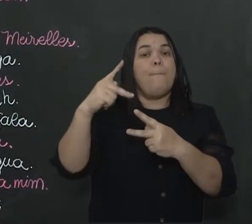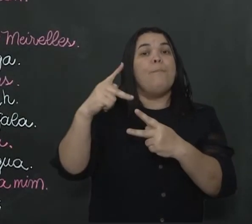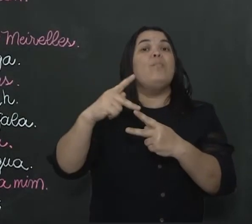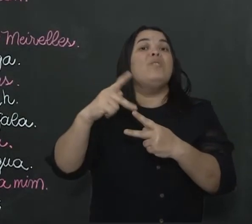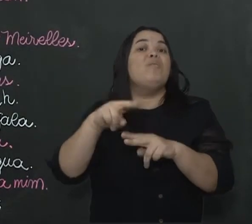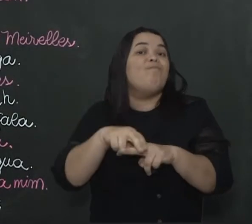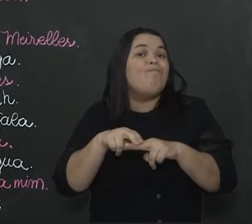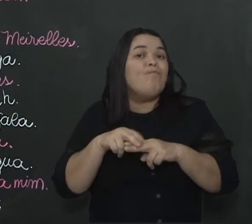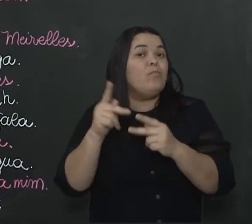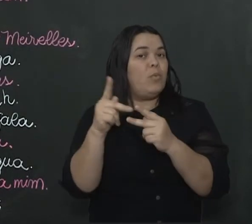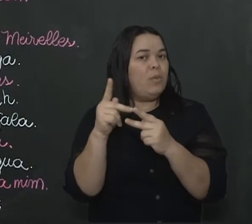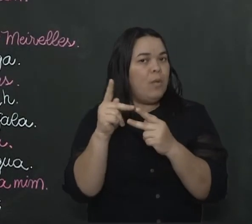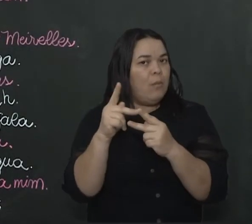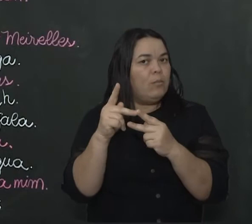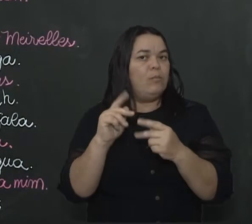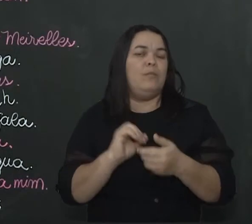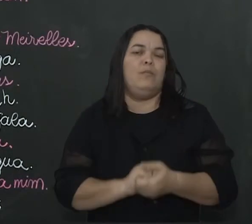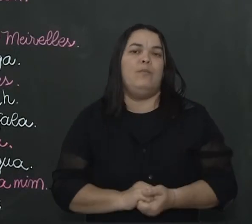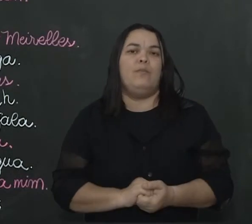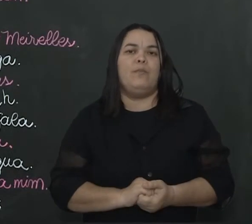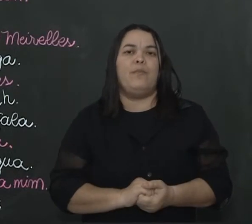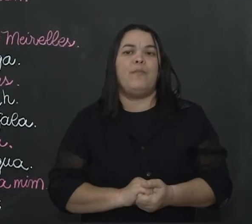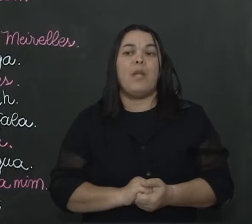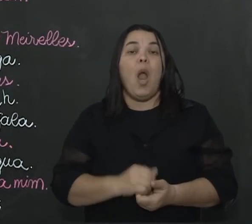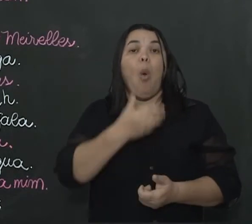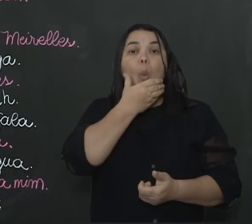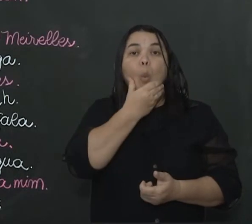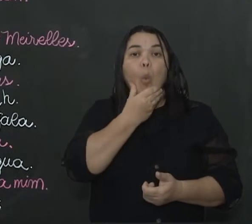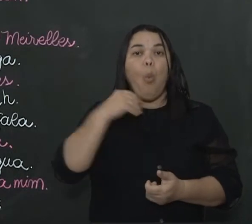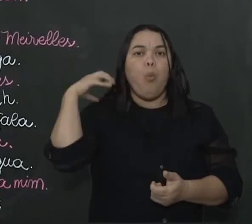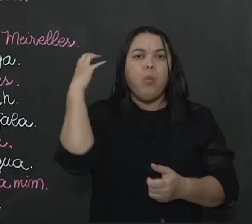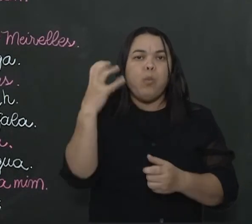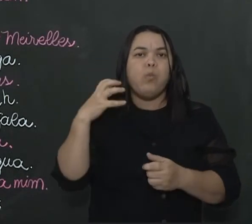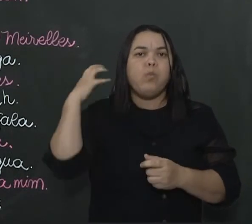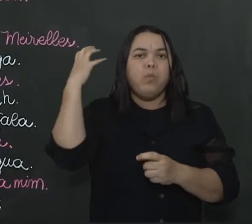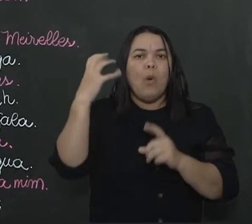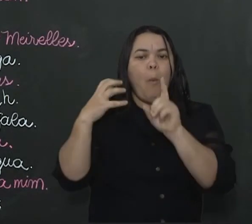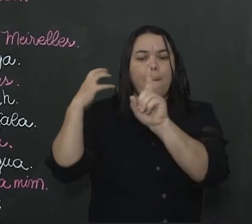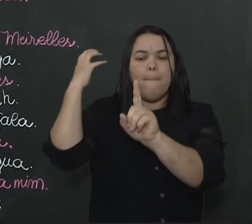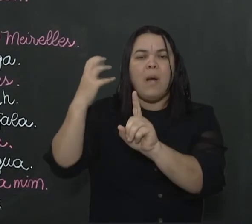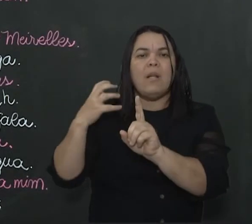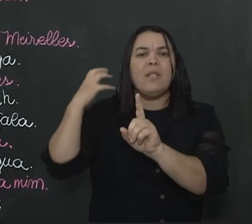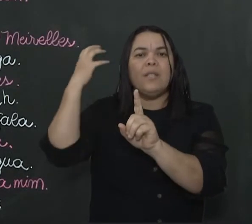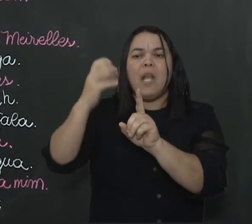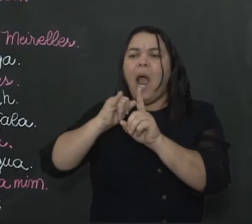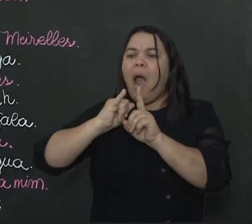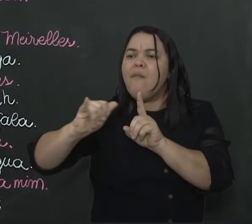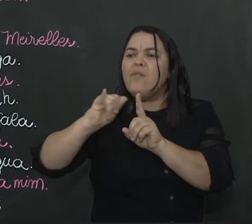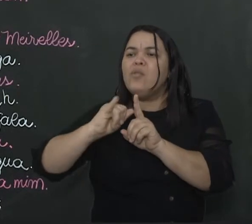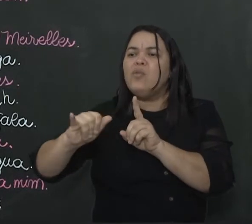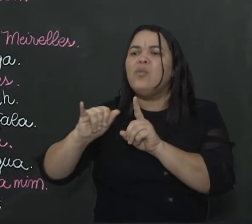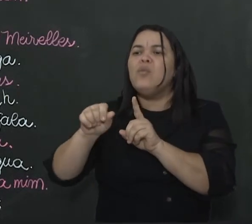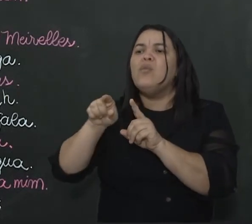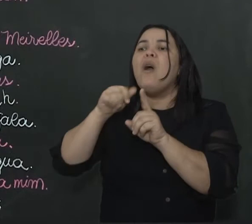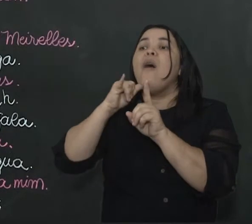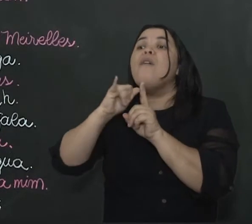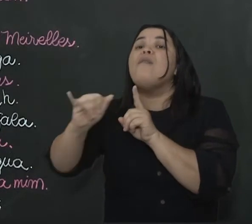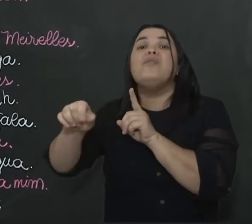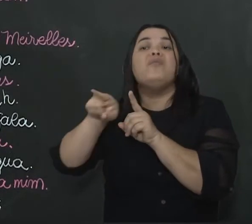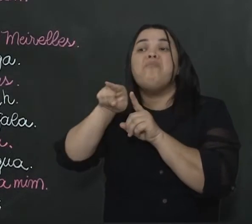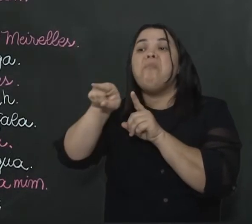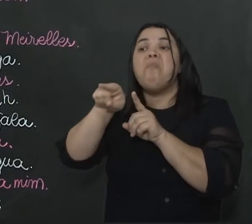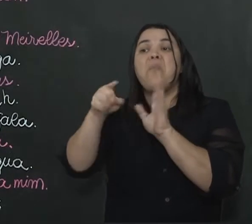ok? Memoriza isso. O palestrante fez alusão a Miguel durante a sua fala. Nesse caso, nós